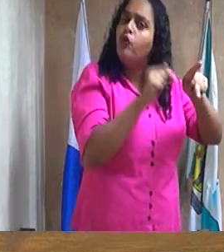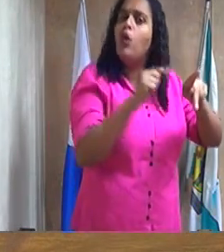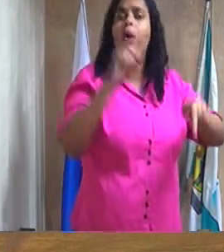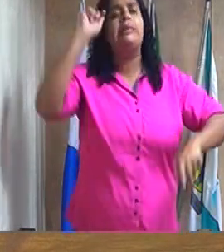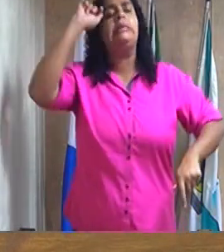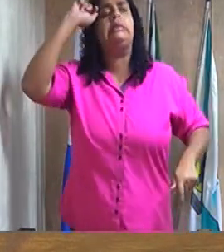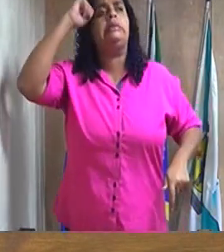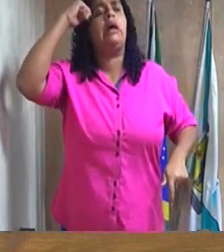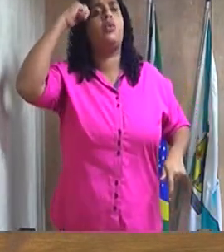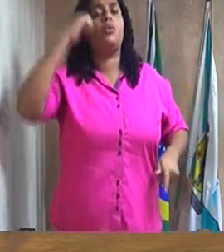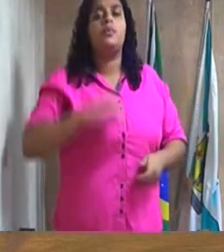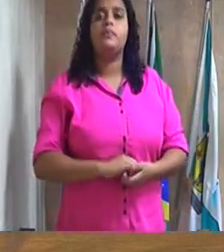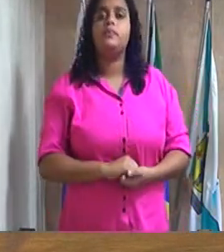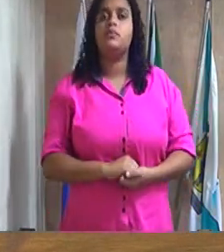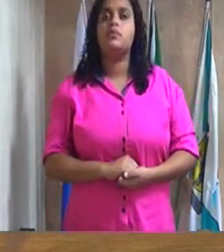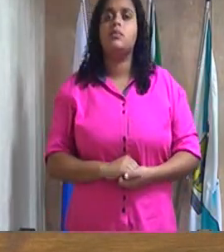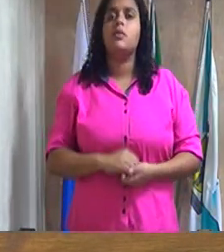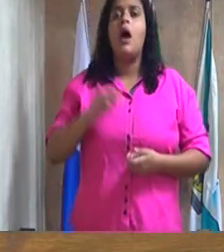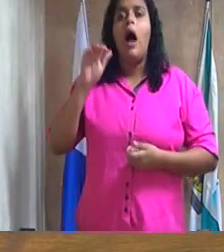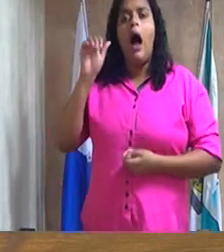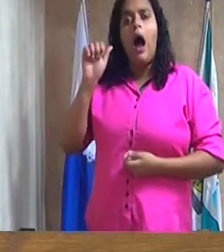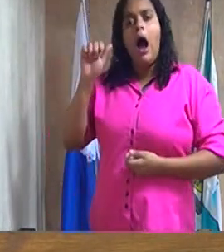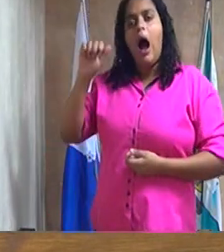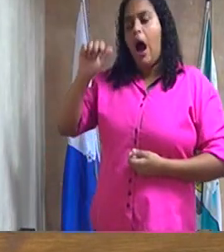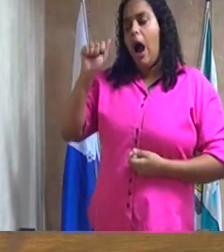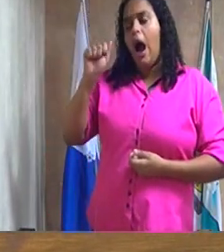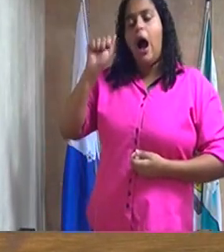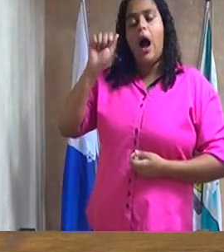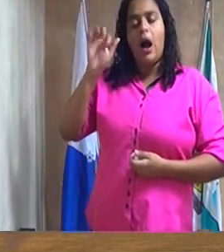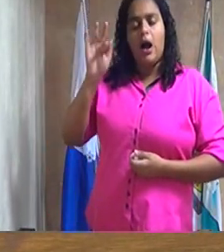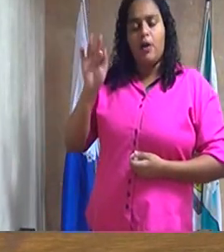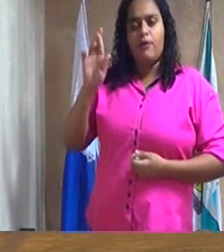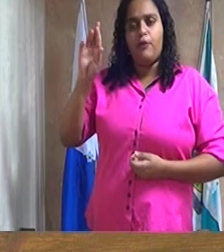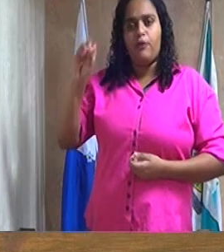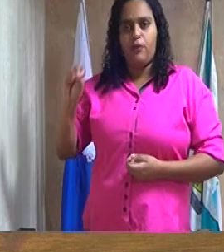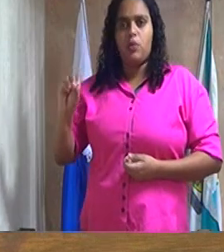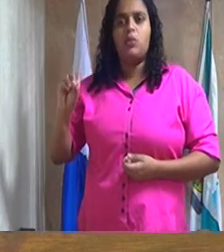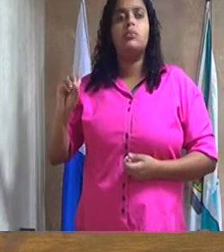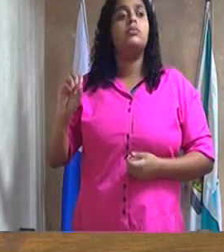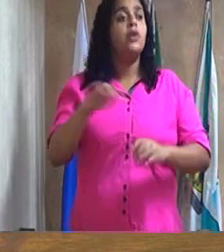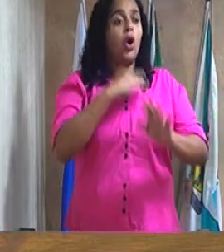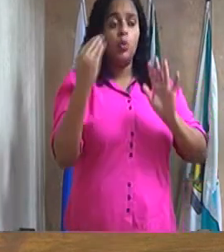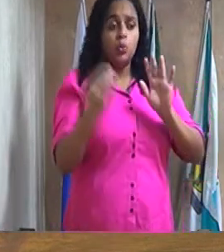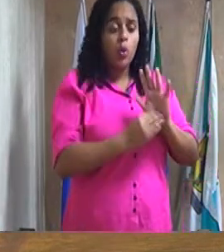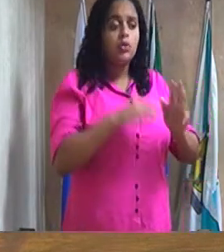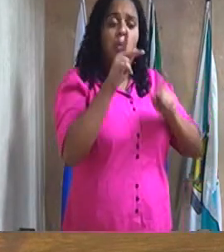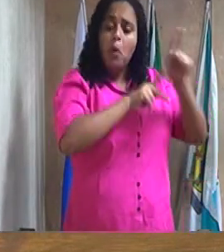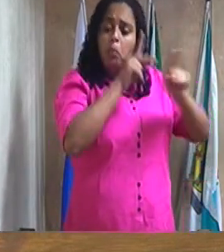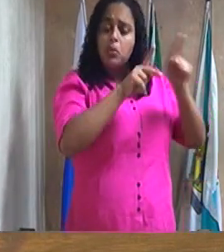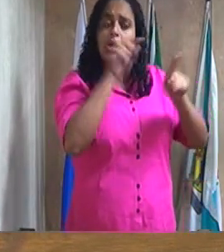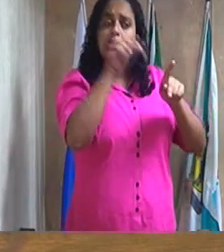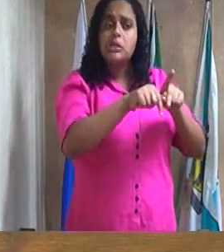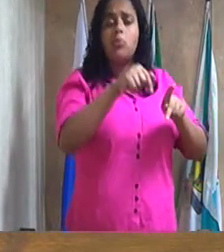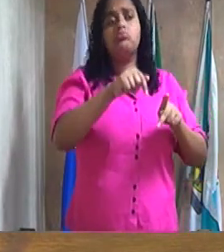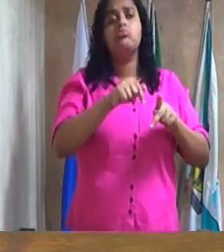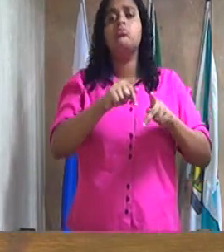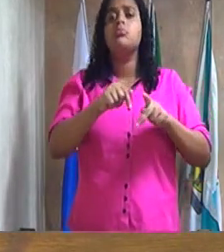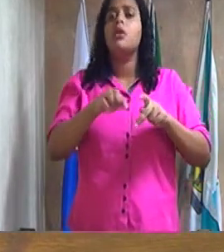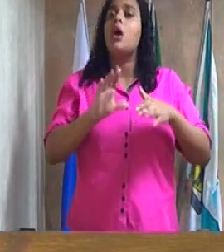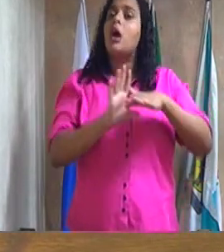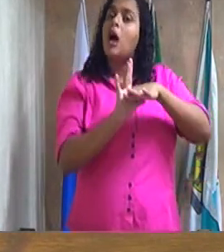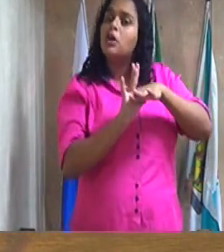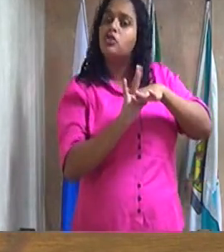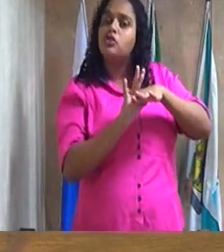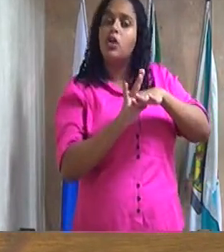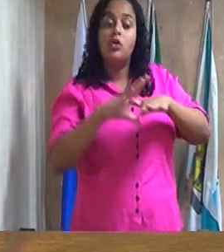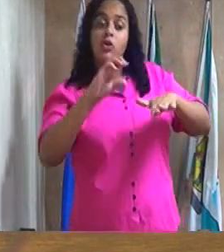negros, afros e toda a nossa população de Duque de Caxias, porque a data do